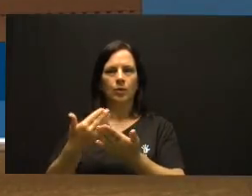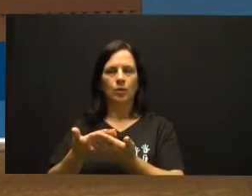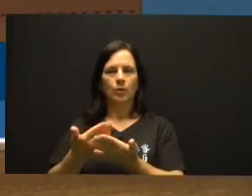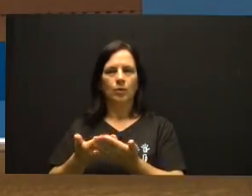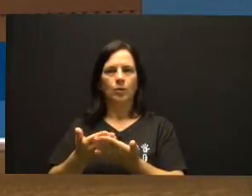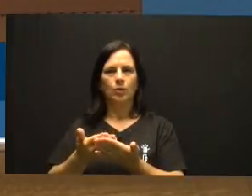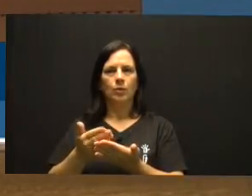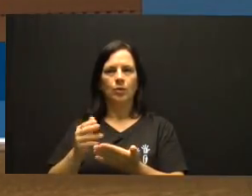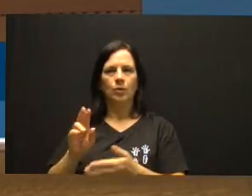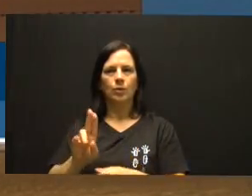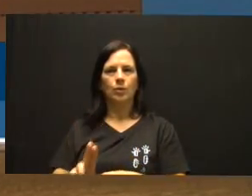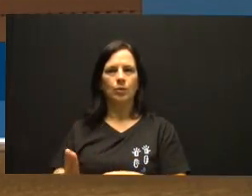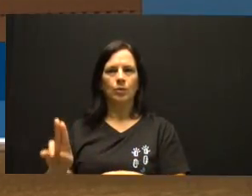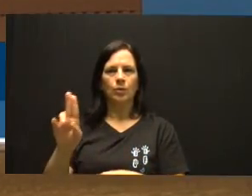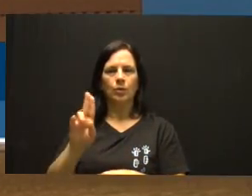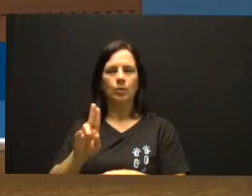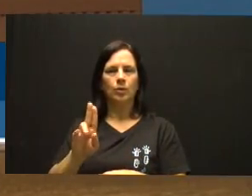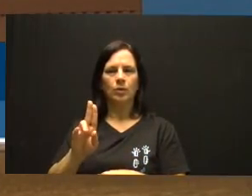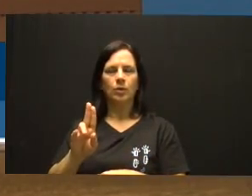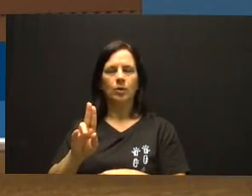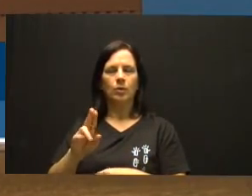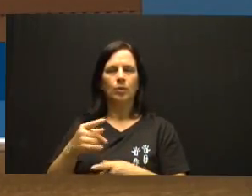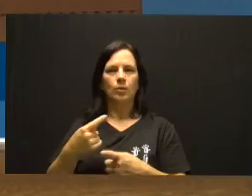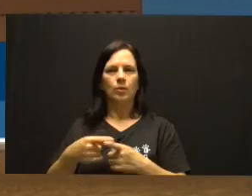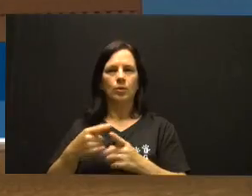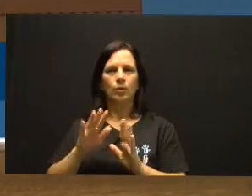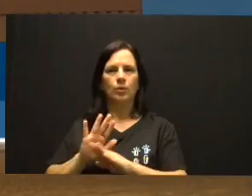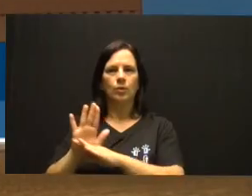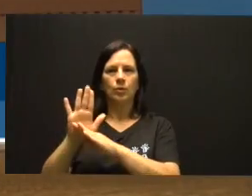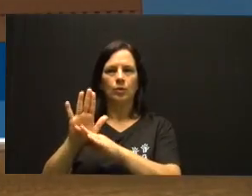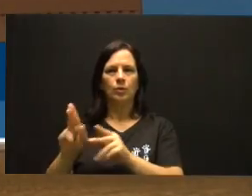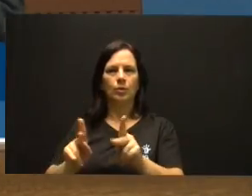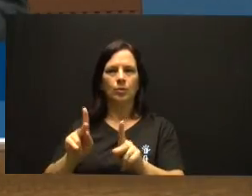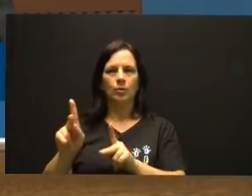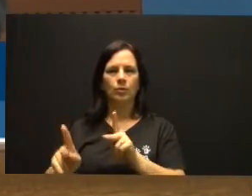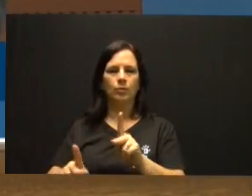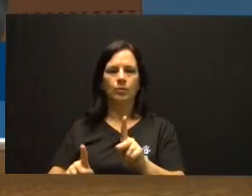inutilizando por conta do incêndio e que deverá atender a população.